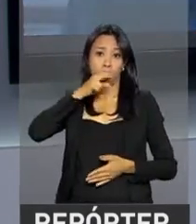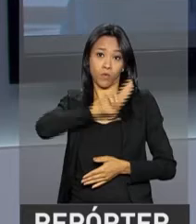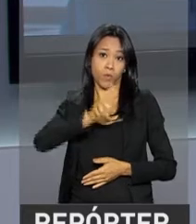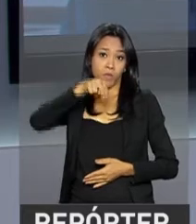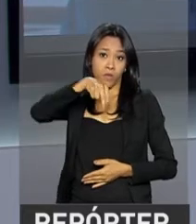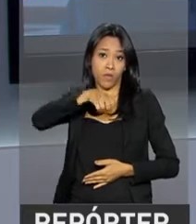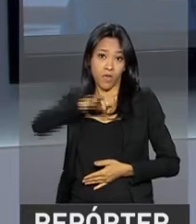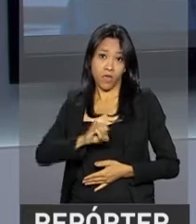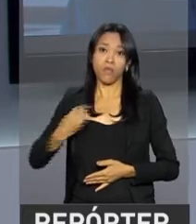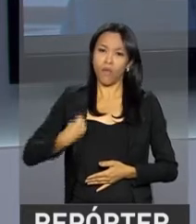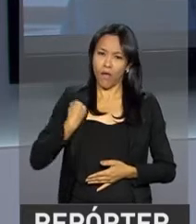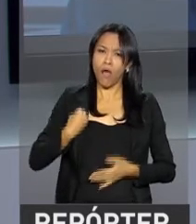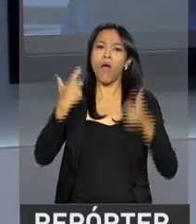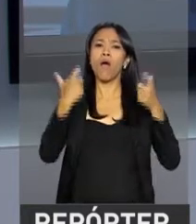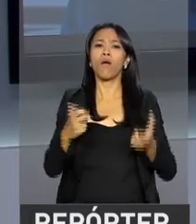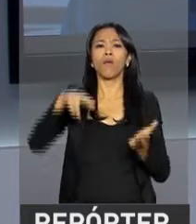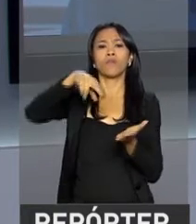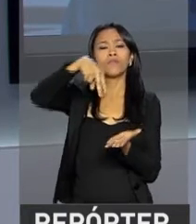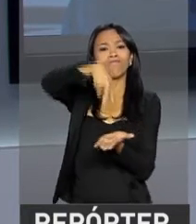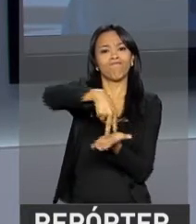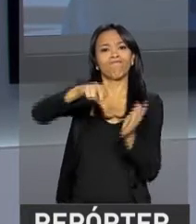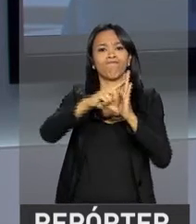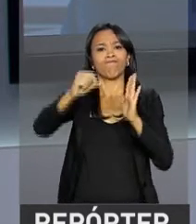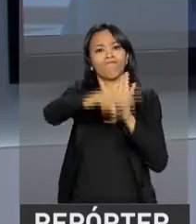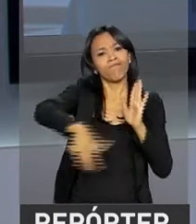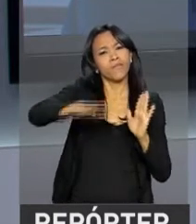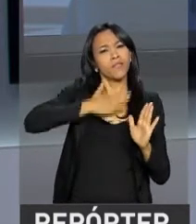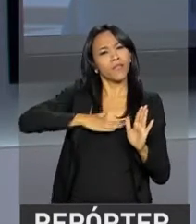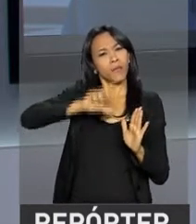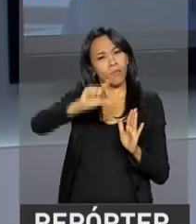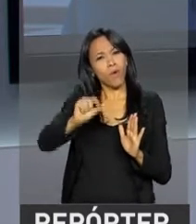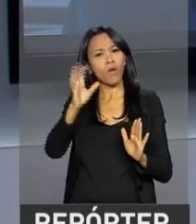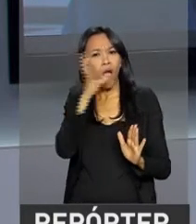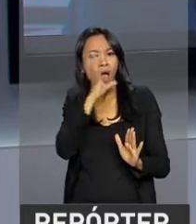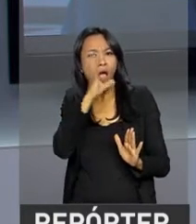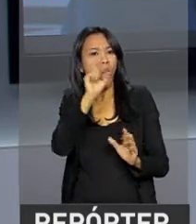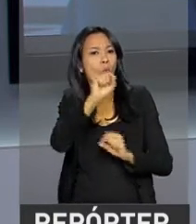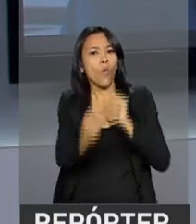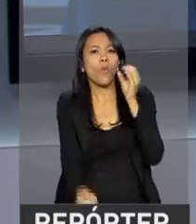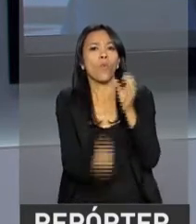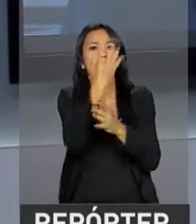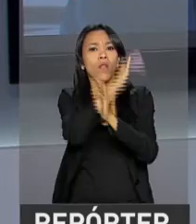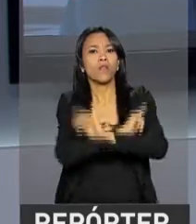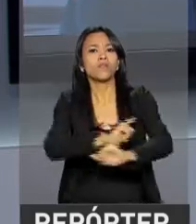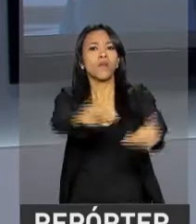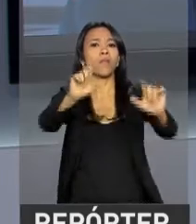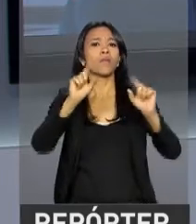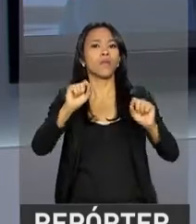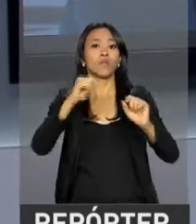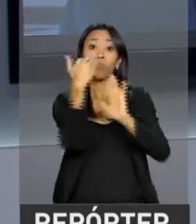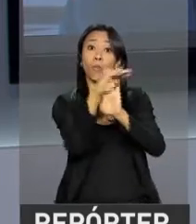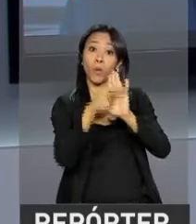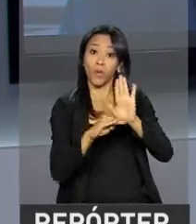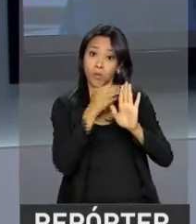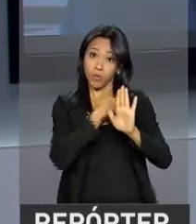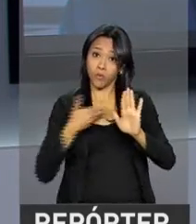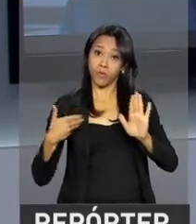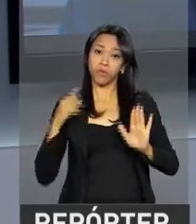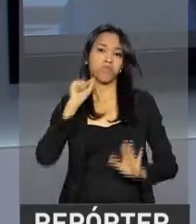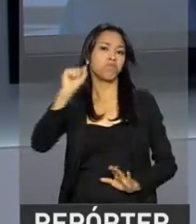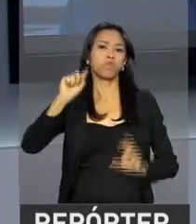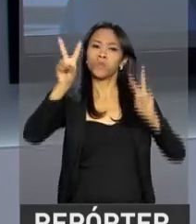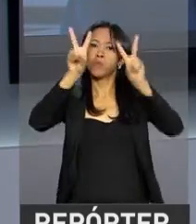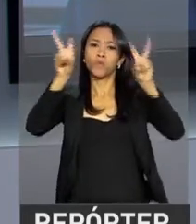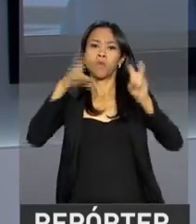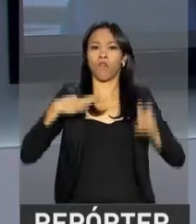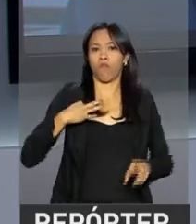que está no Palácio Planalto e vai acompanhar daqui a pouco o lançamento do Programa Nacional de Voluntariado. É com você, Ney.